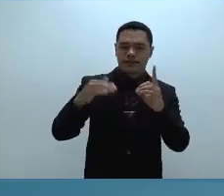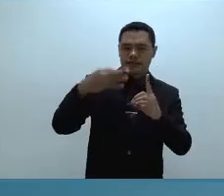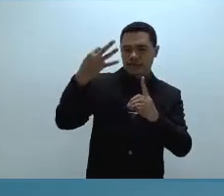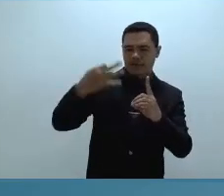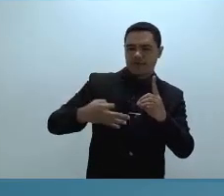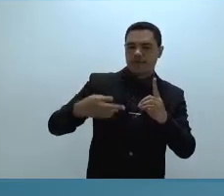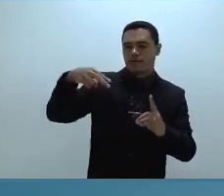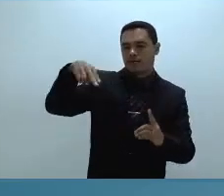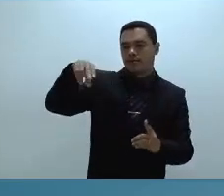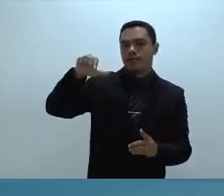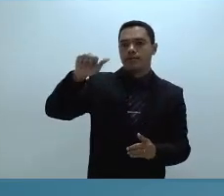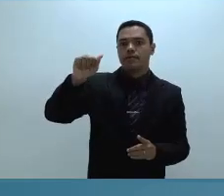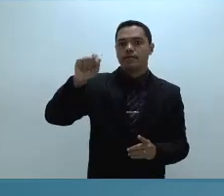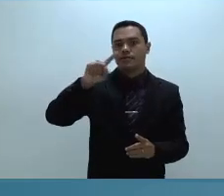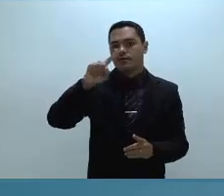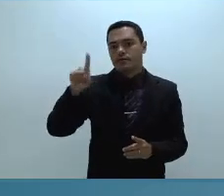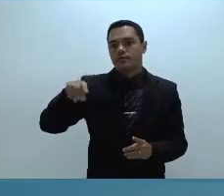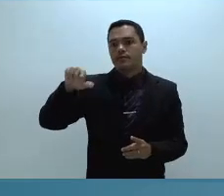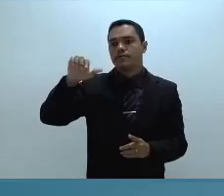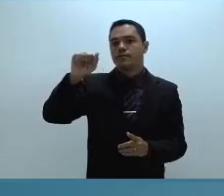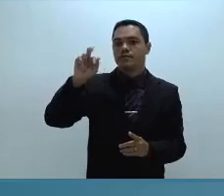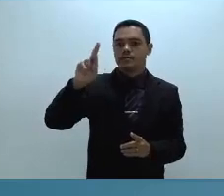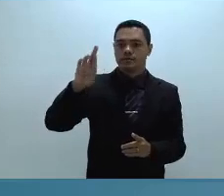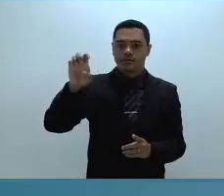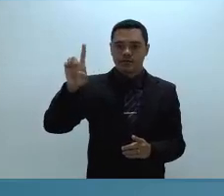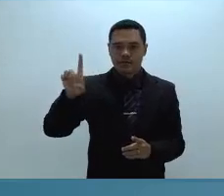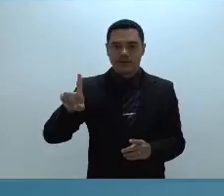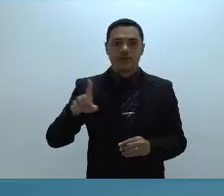Eu sempre quero que a gente me levar em conta,